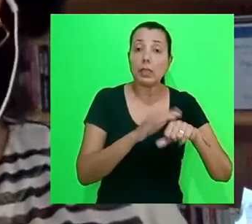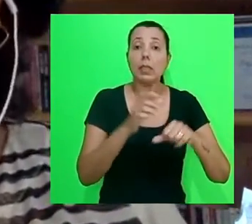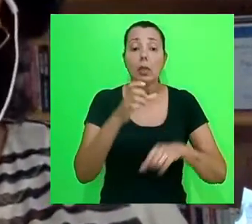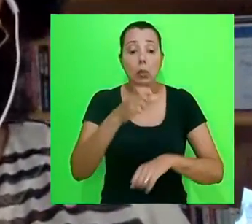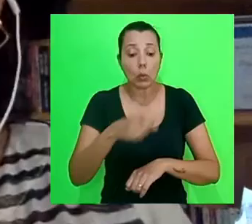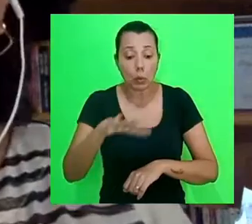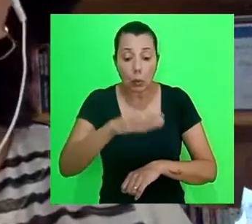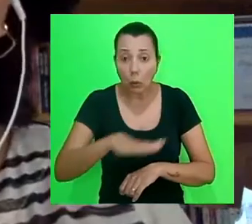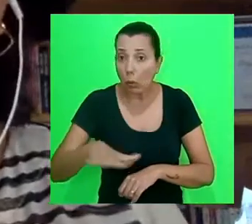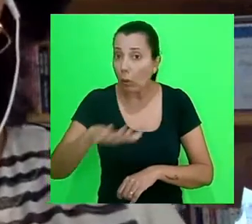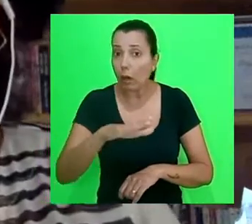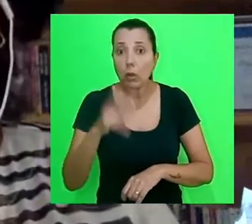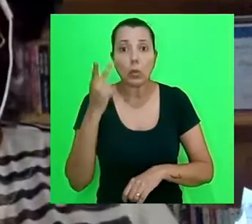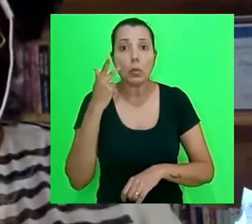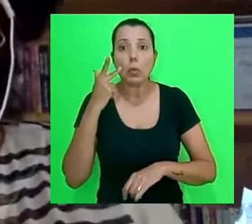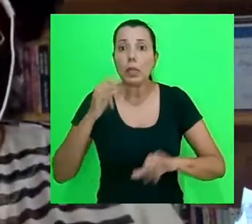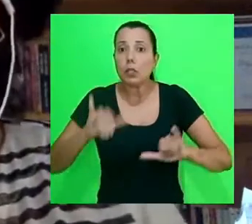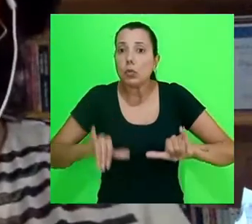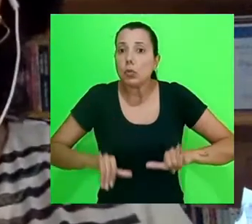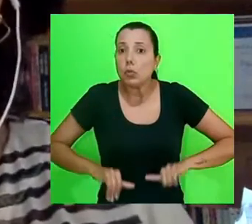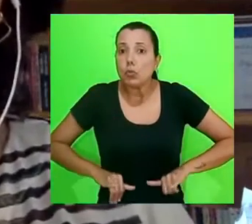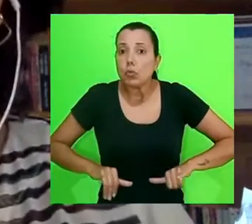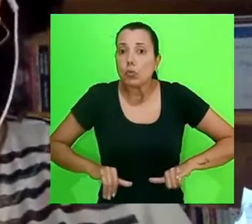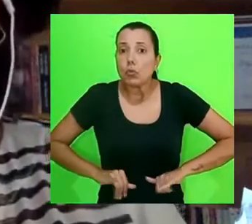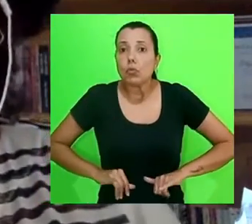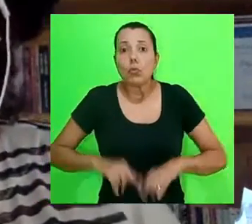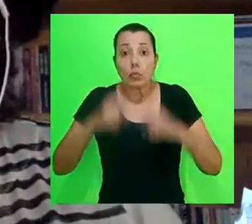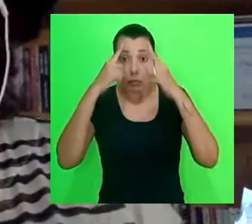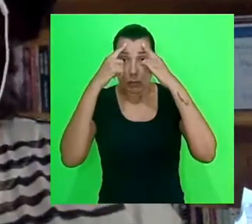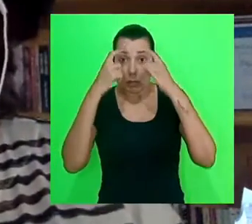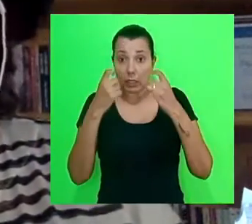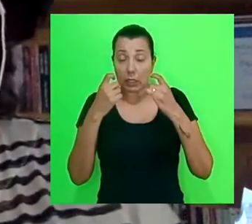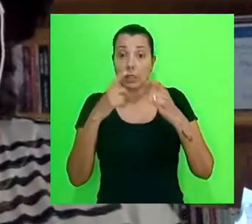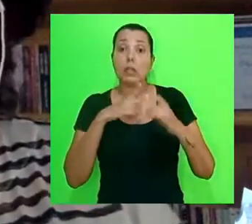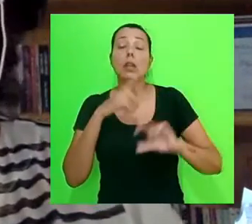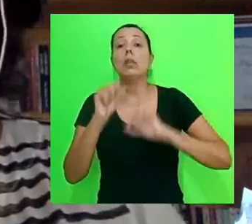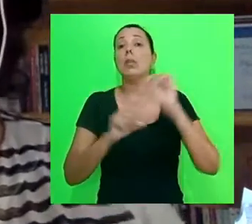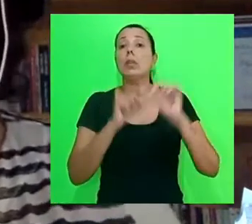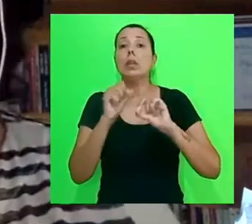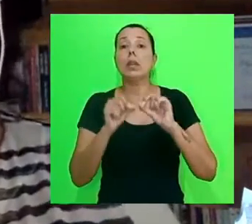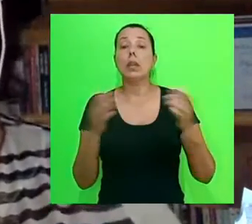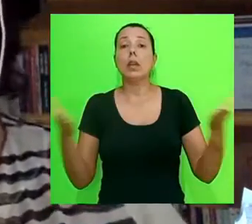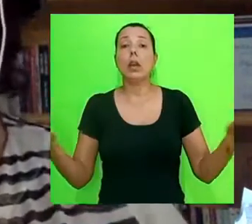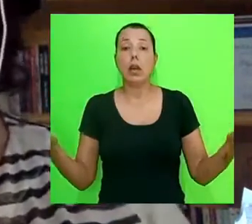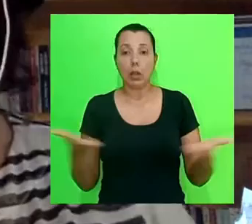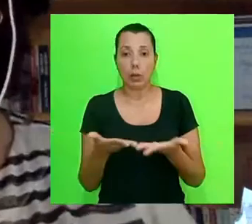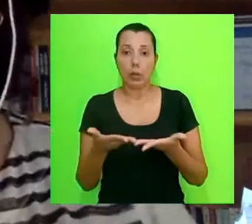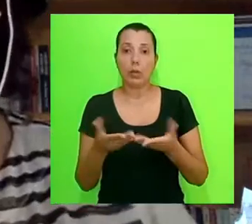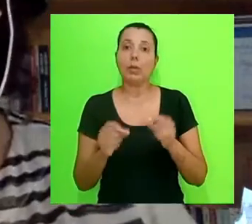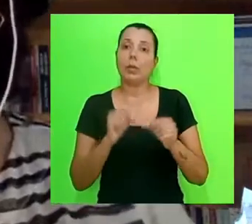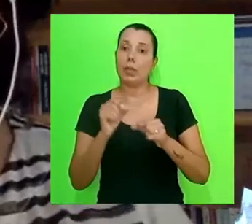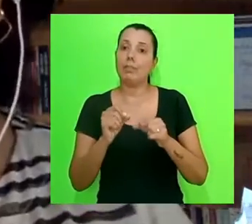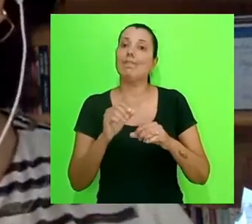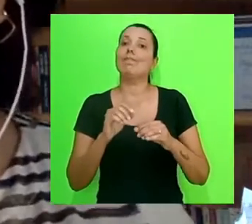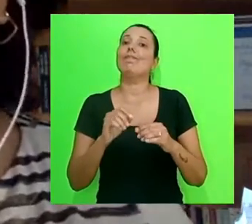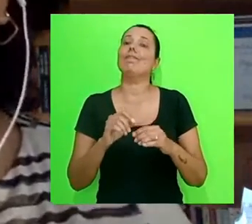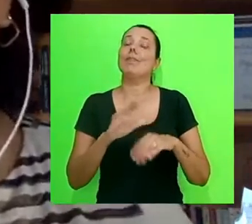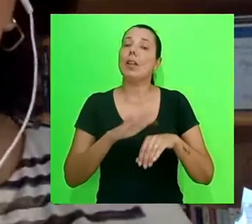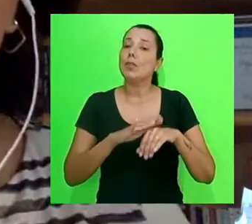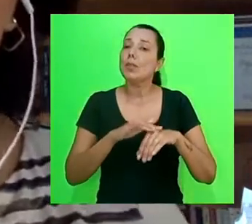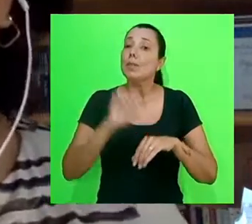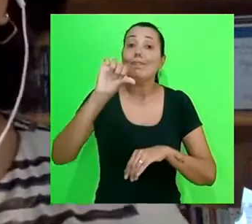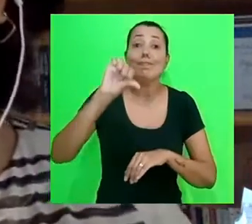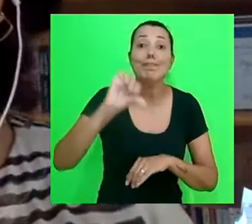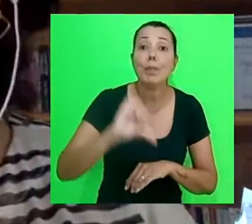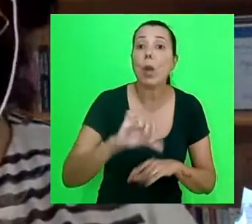aí a gente tem que olhar com muito cuidado, porque nós não estamos falando de uma mulher no geral, nós estamos falando da mulher que